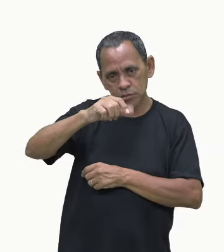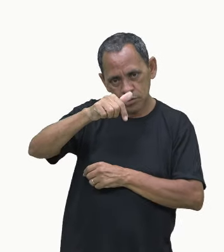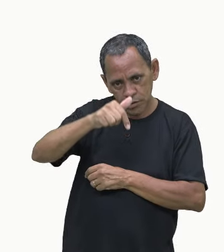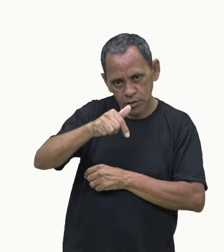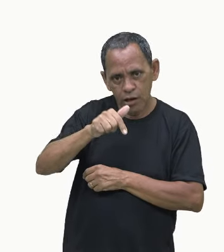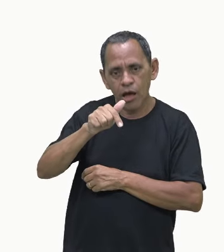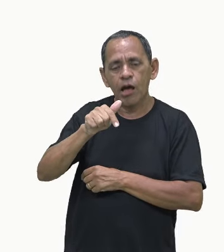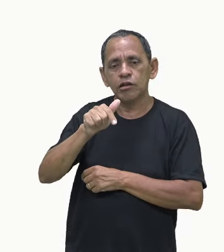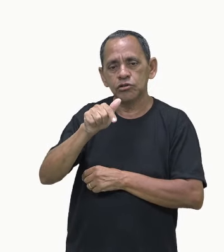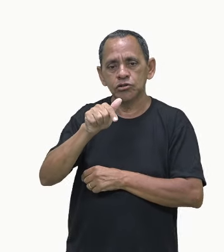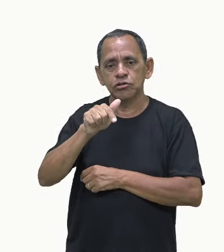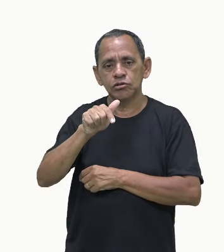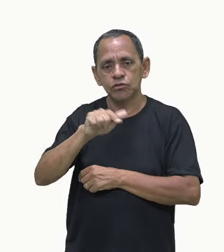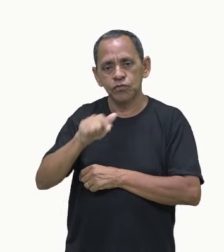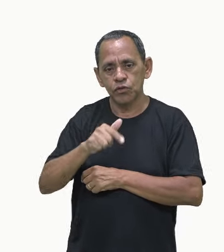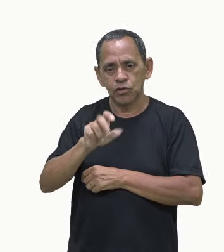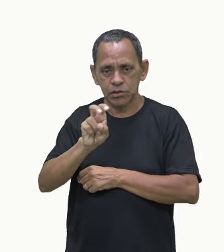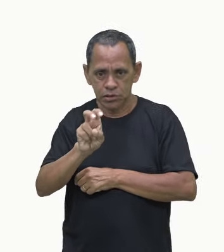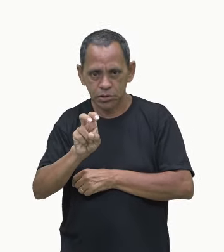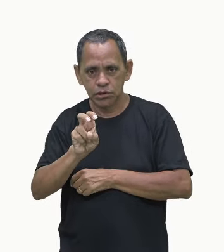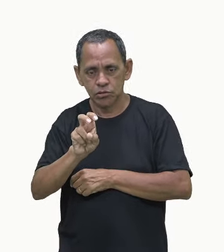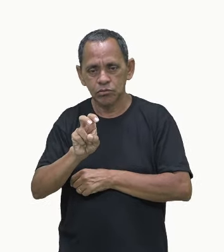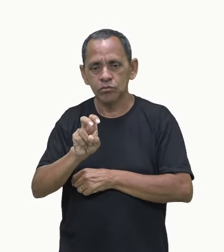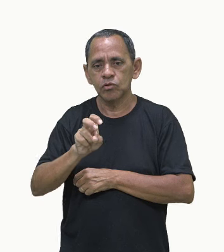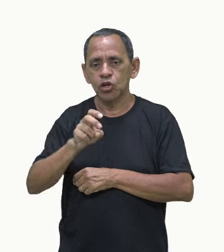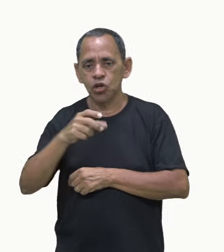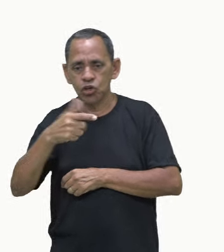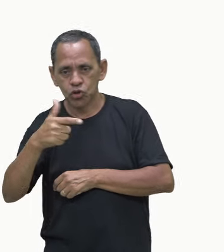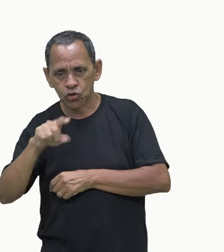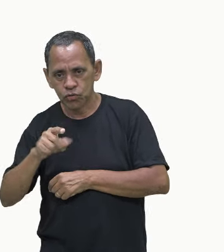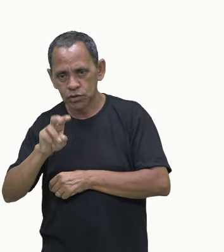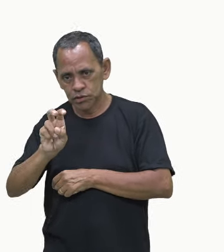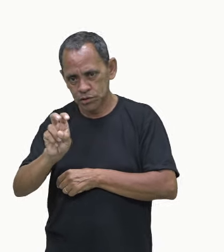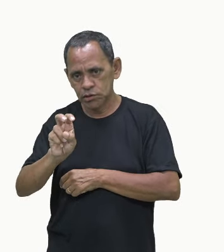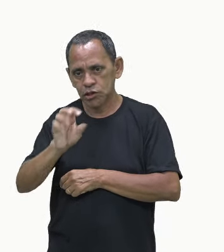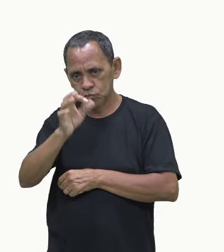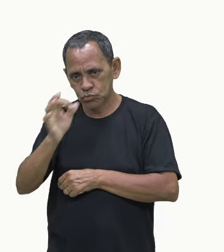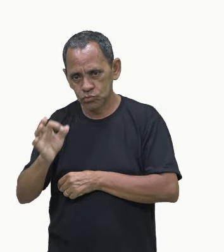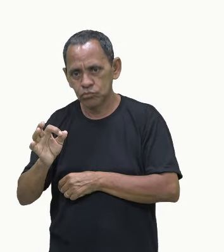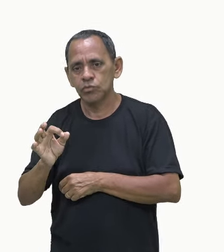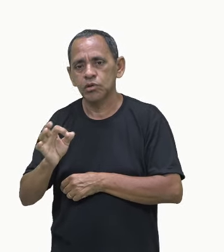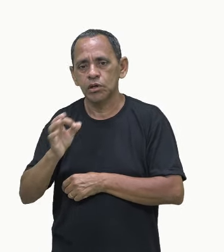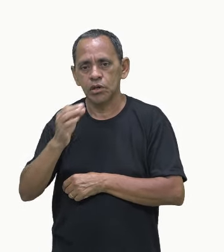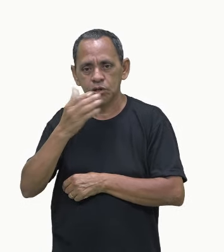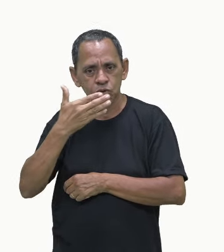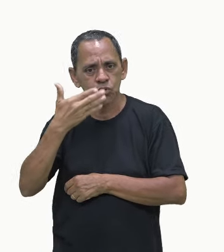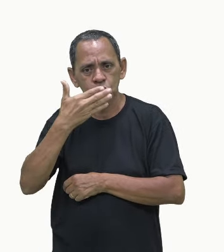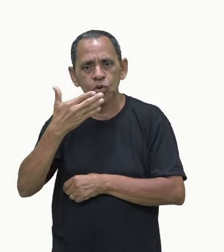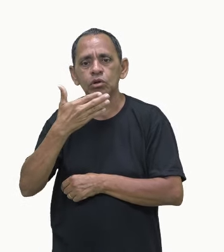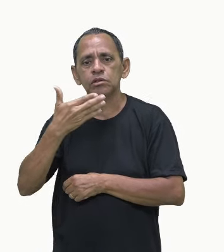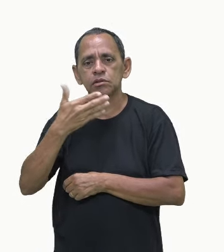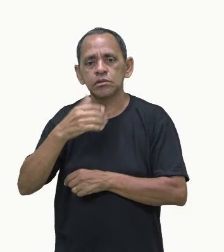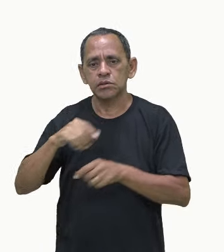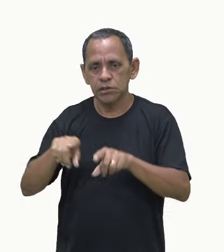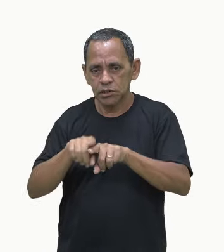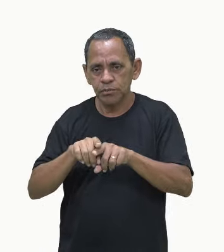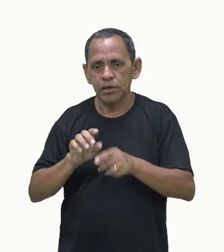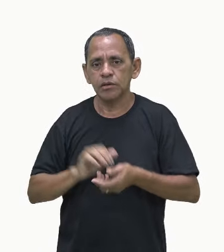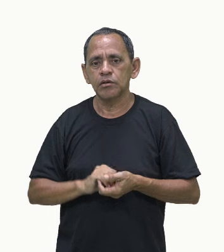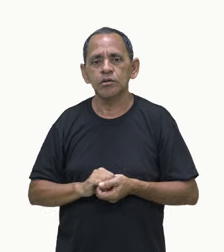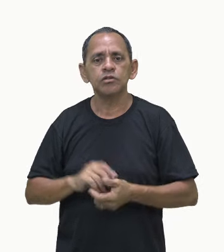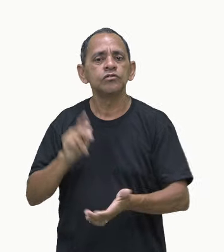E a outra parte, 2,5%, ela é de água doce. Embora essa água